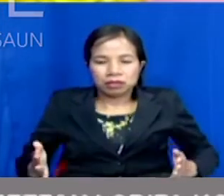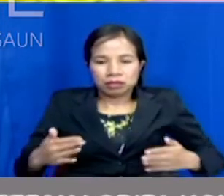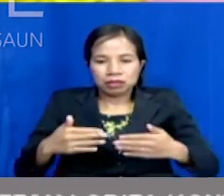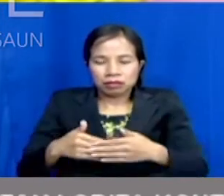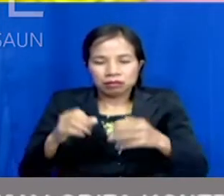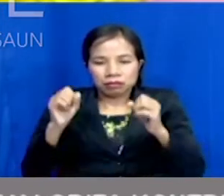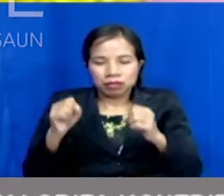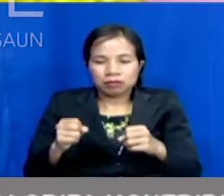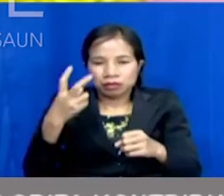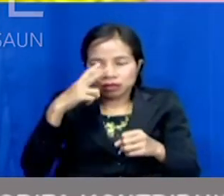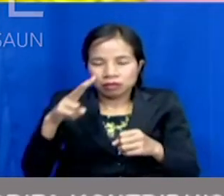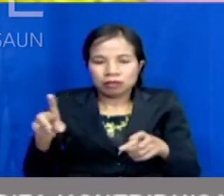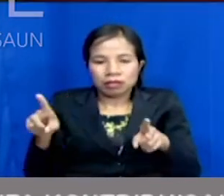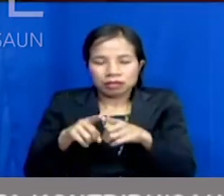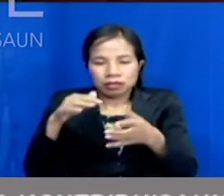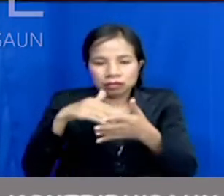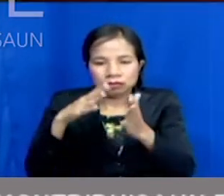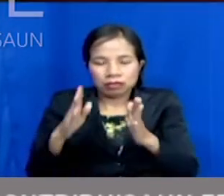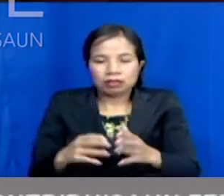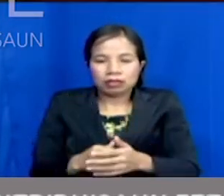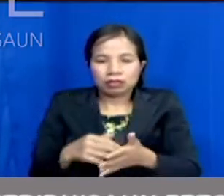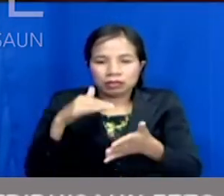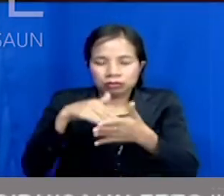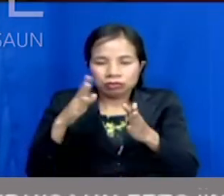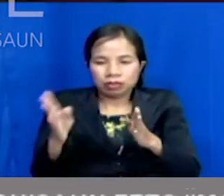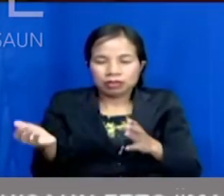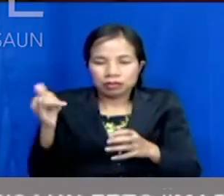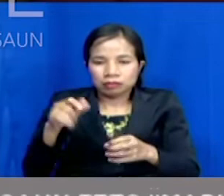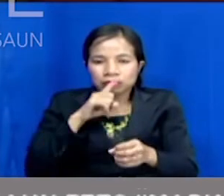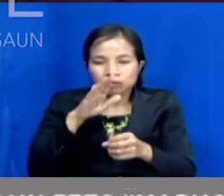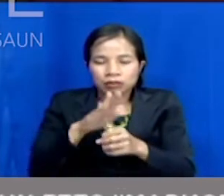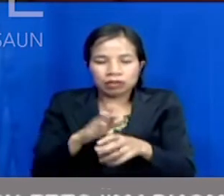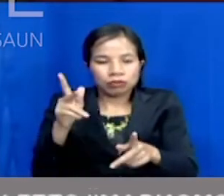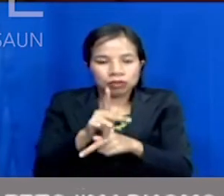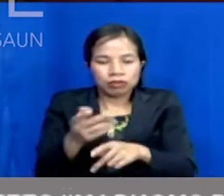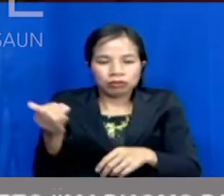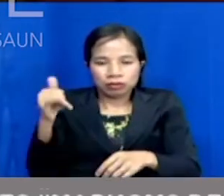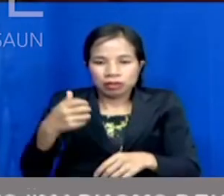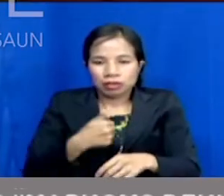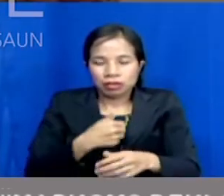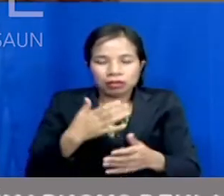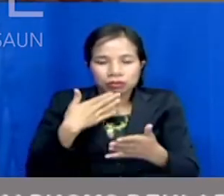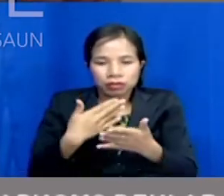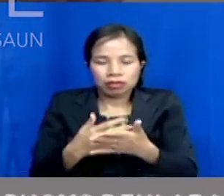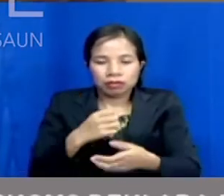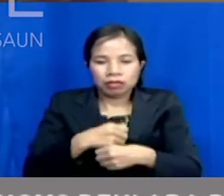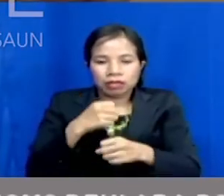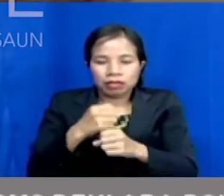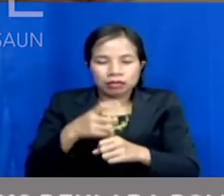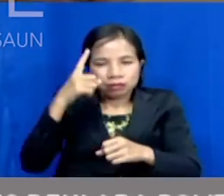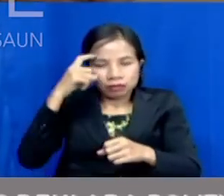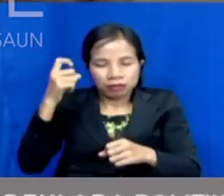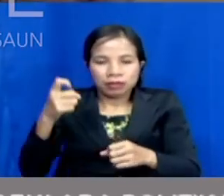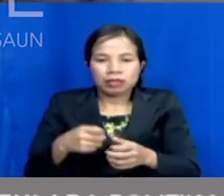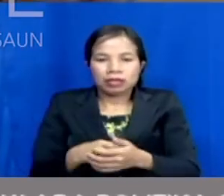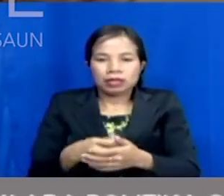impatamo sirne vida nesse estudantinha. Estudante sira mos promete se cuida sirane anho diak, ato bele atinzi sirane mehi ia